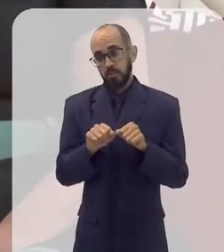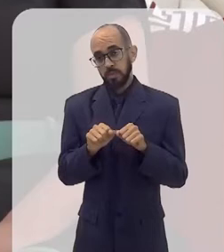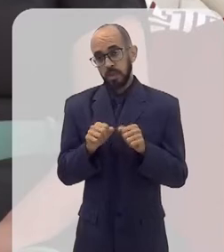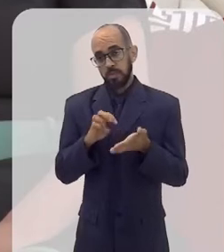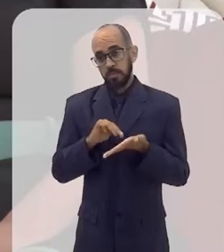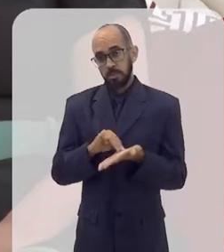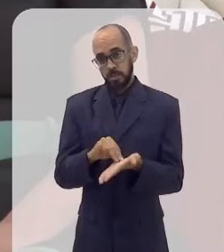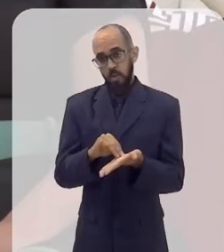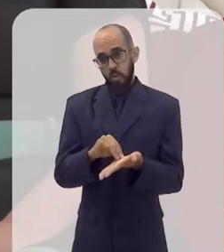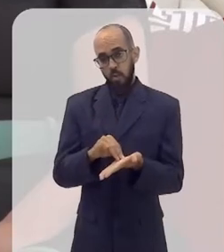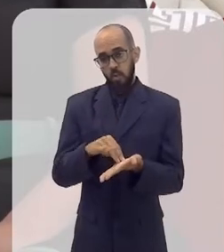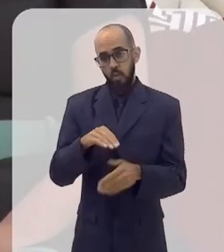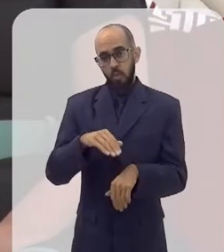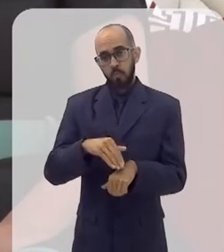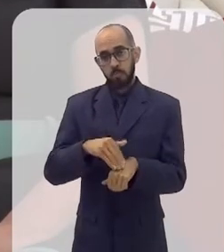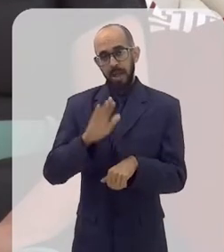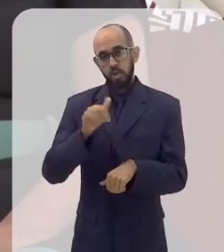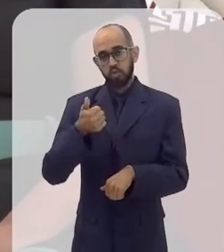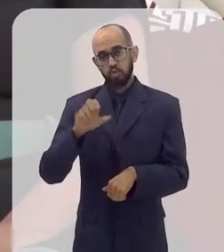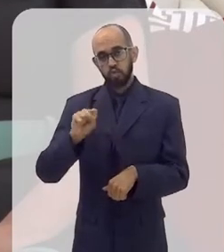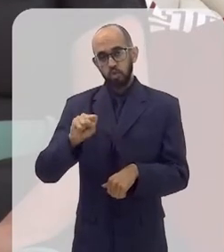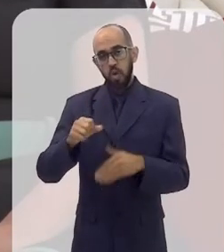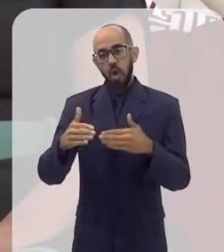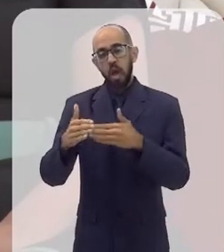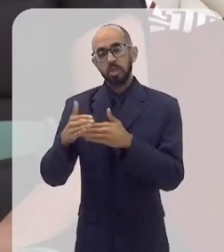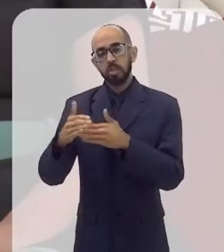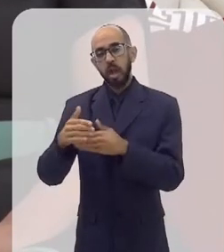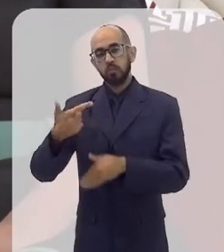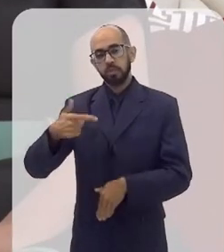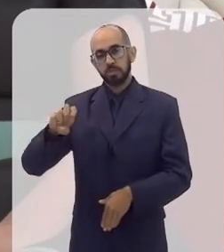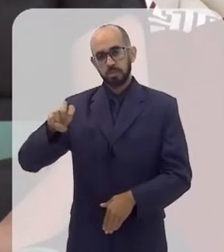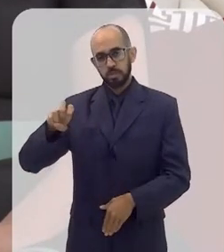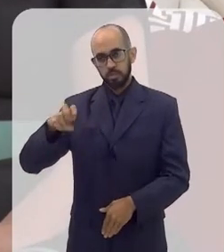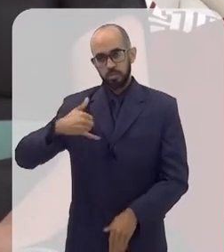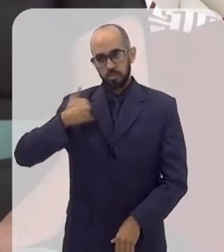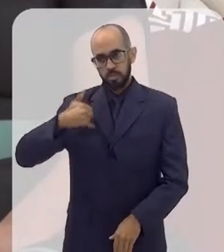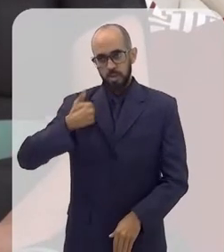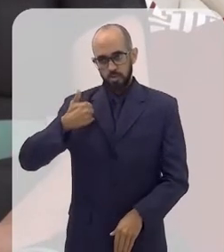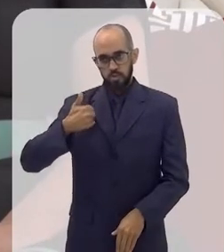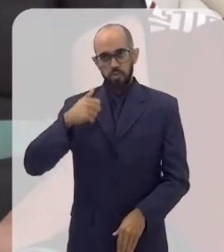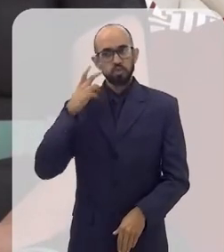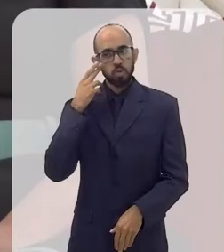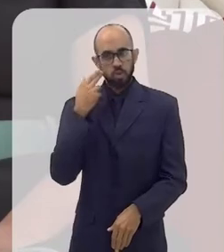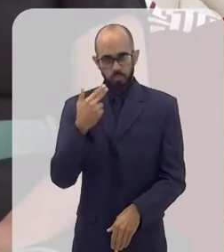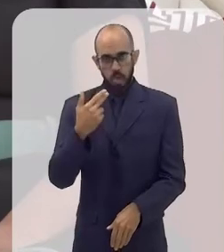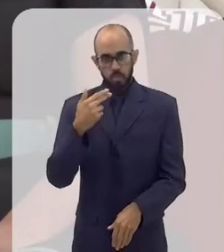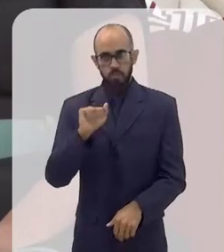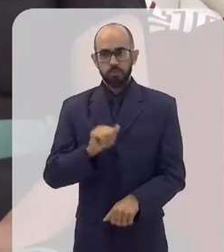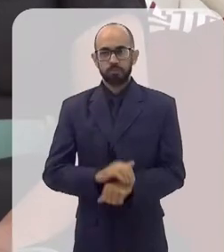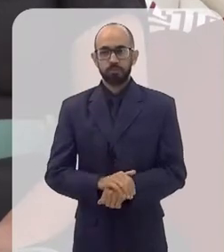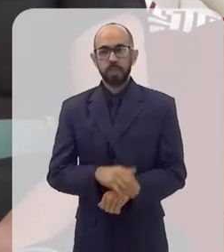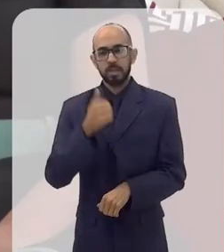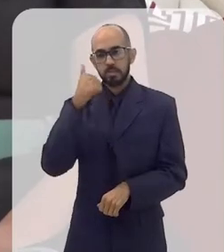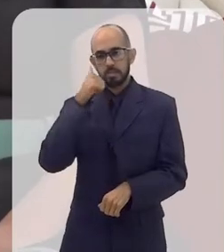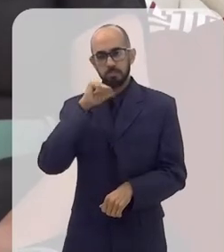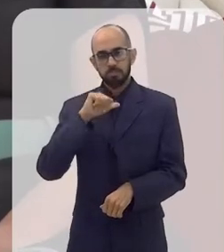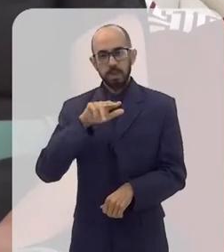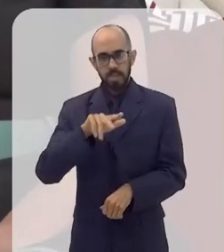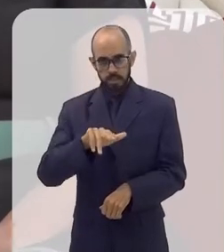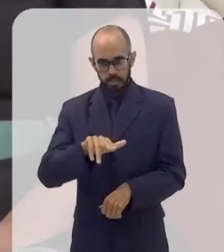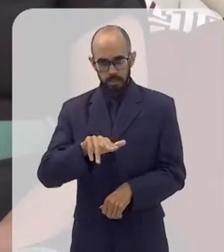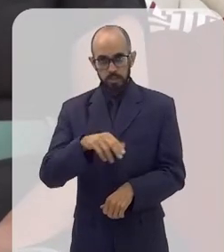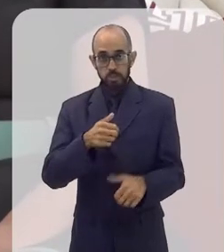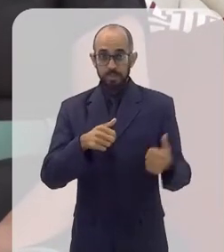essa missão a partir de 18 anos até os 25. Geralmente nesse período.